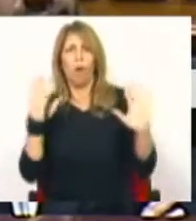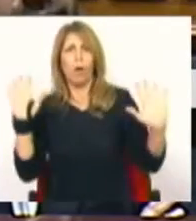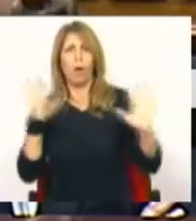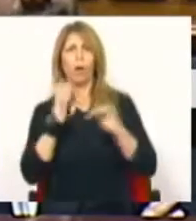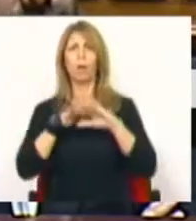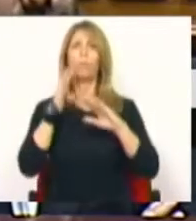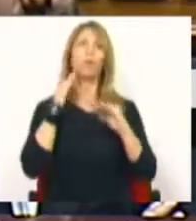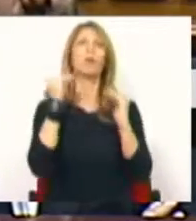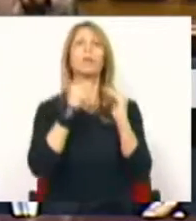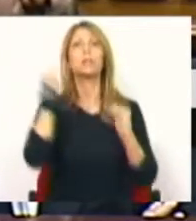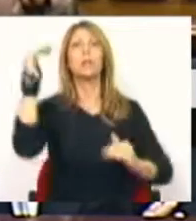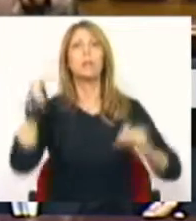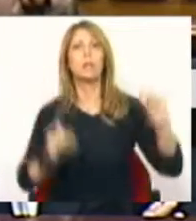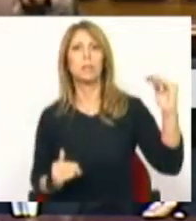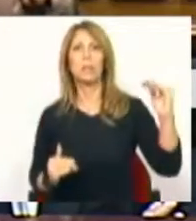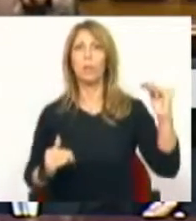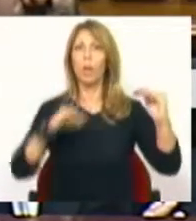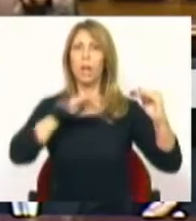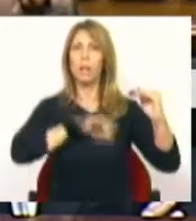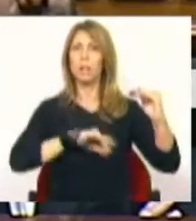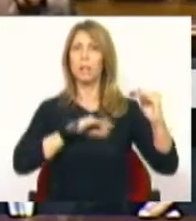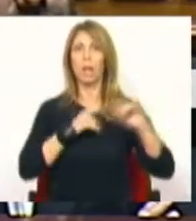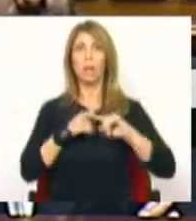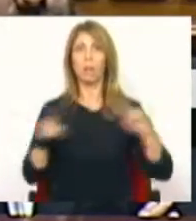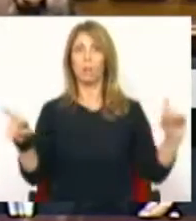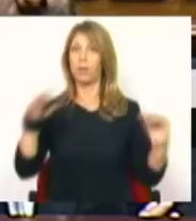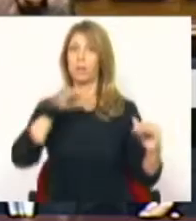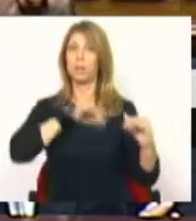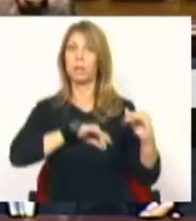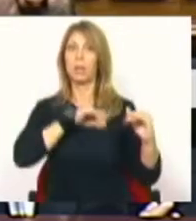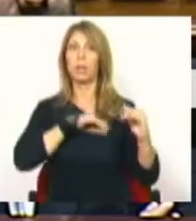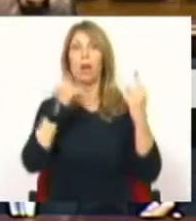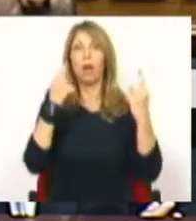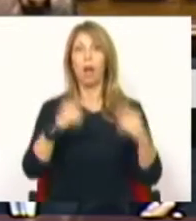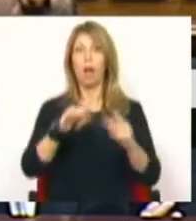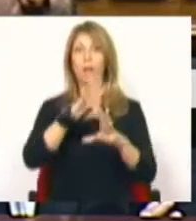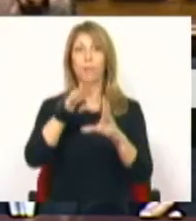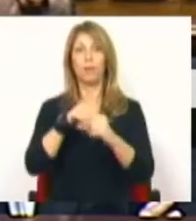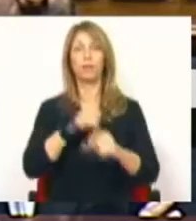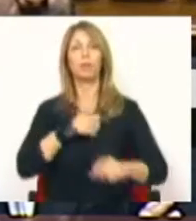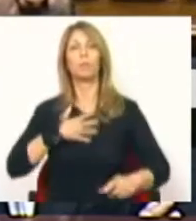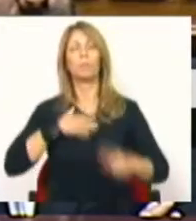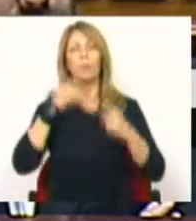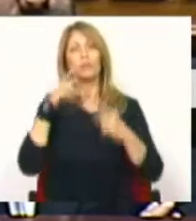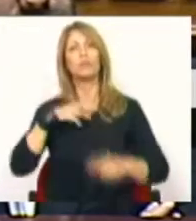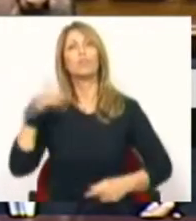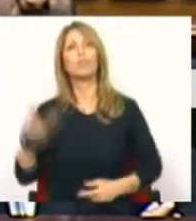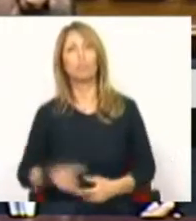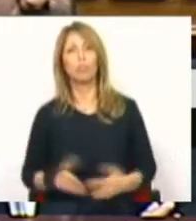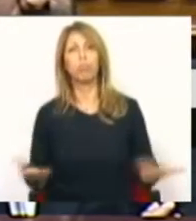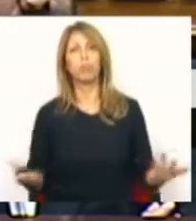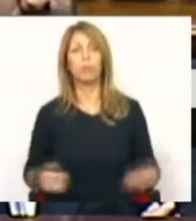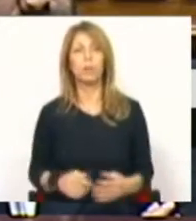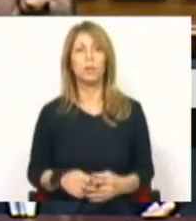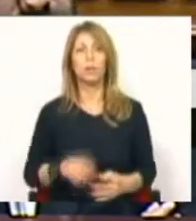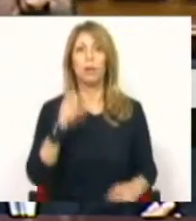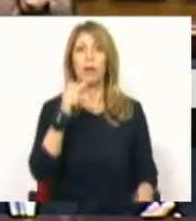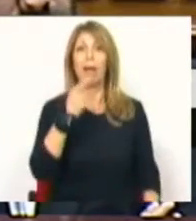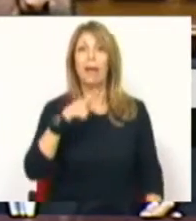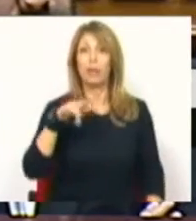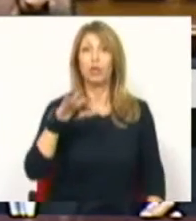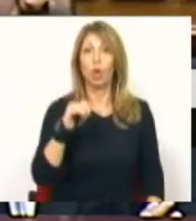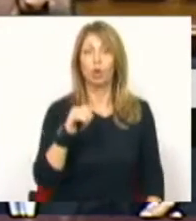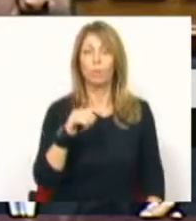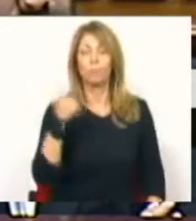de salários disparidade salarial das empresas portuguesas e o o o antónio saraiva presidente